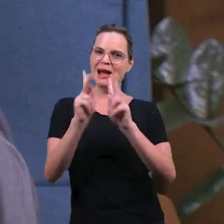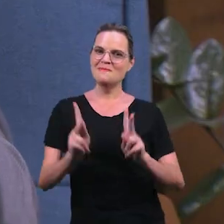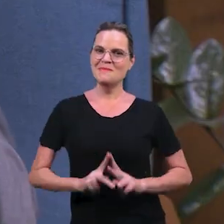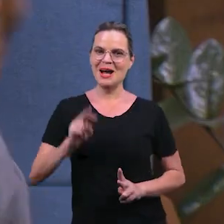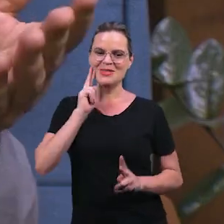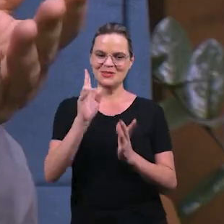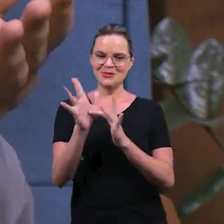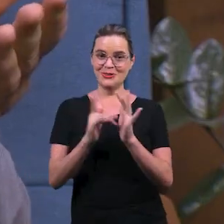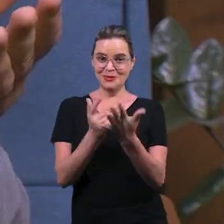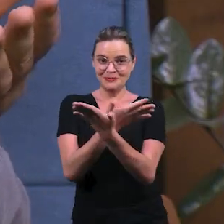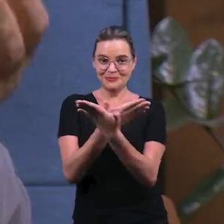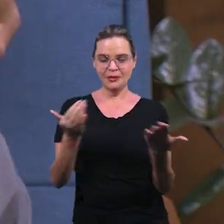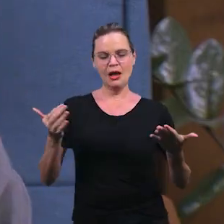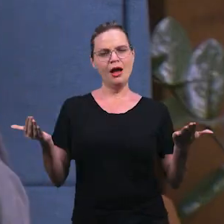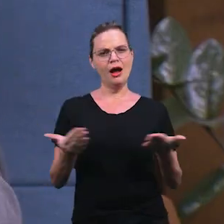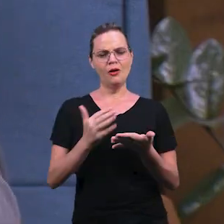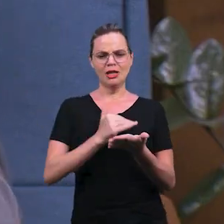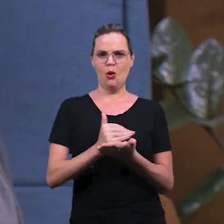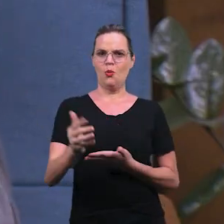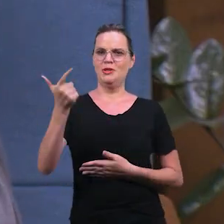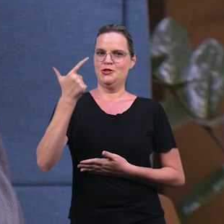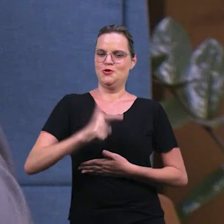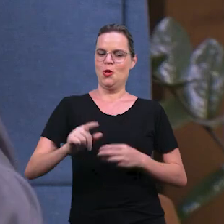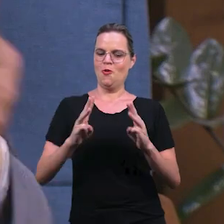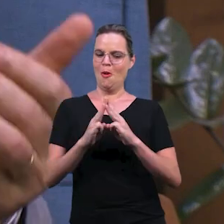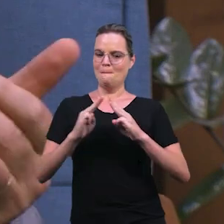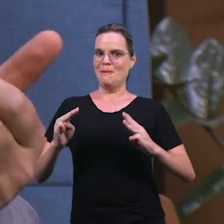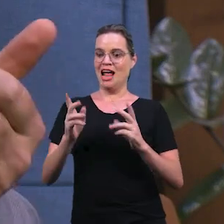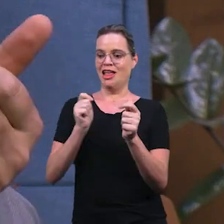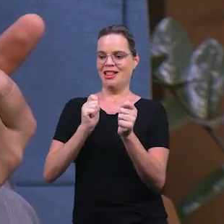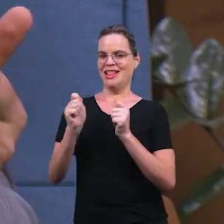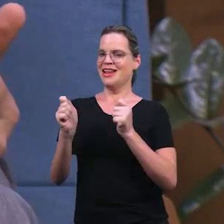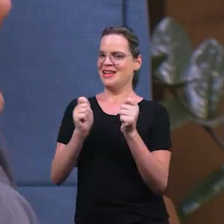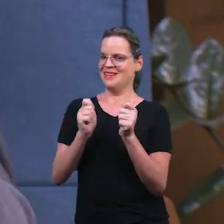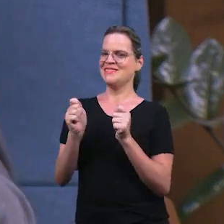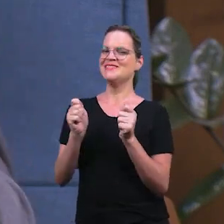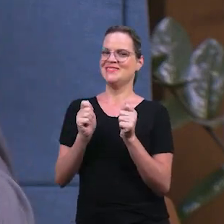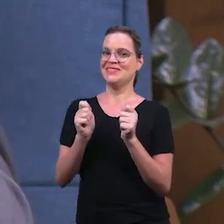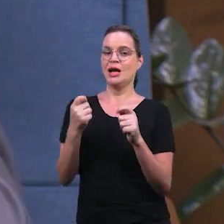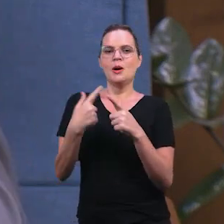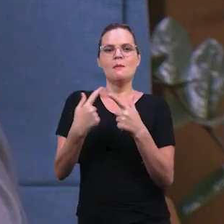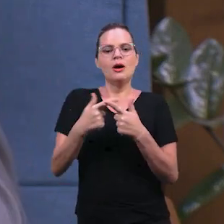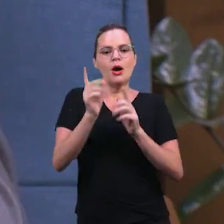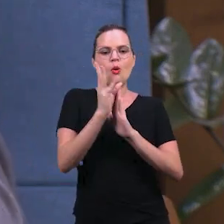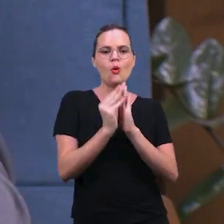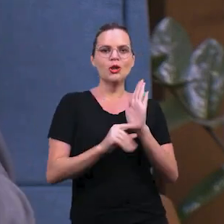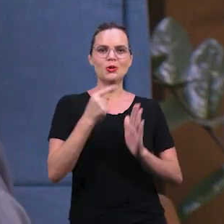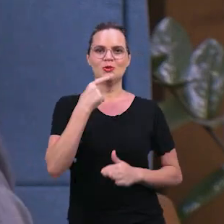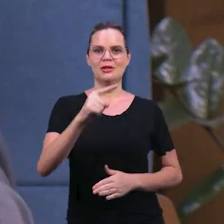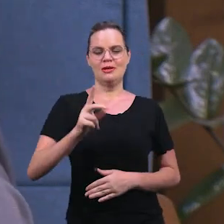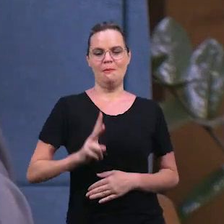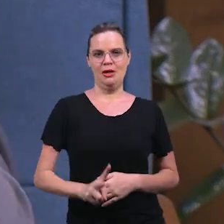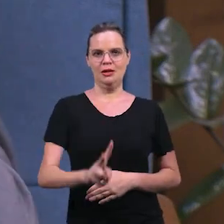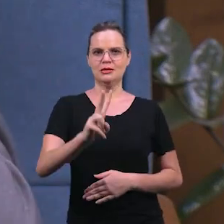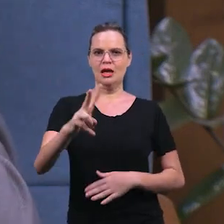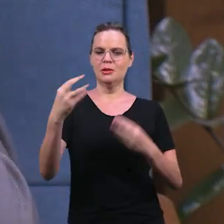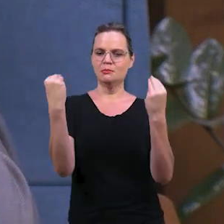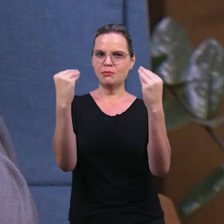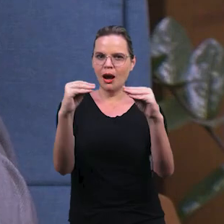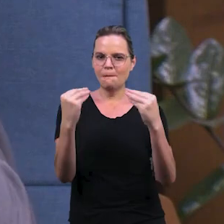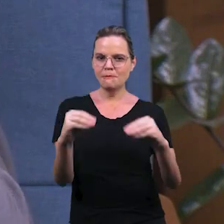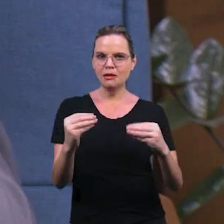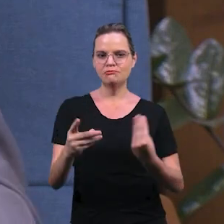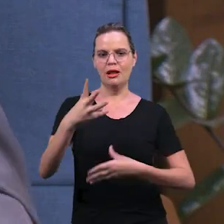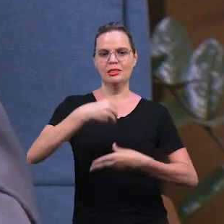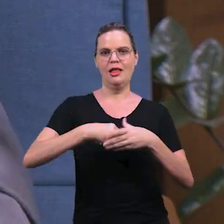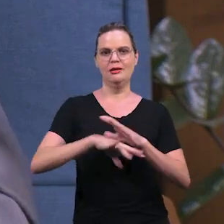Eu saúdo a todos com a paz do Senhor Jesus. Nós estamos começando mais um Manaim Entrevista, esse conteúdo semanal que a gente tem